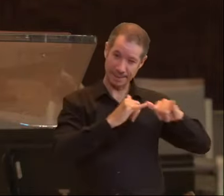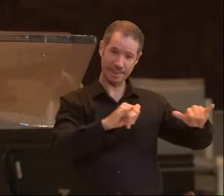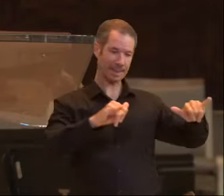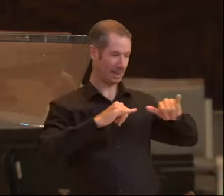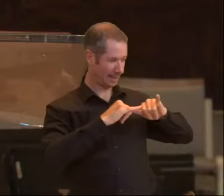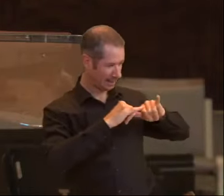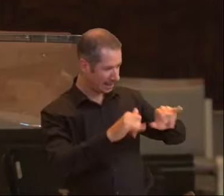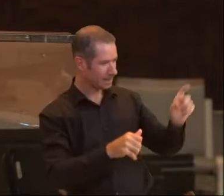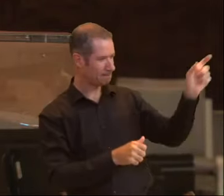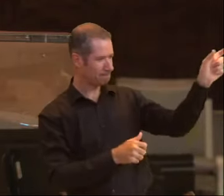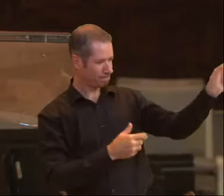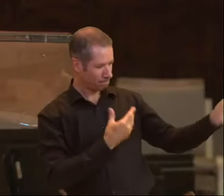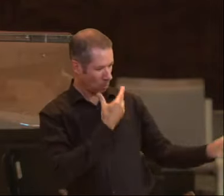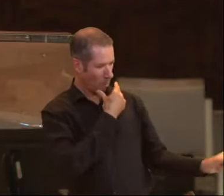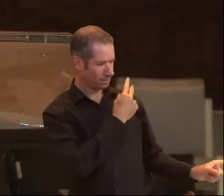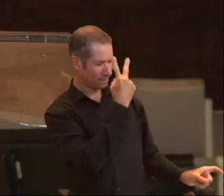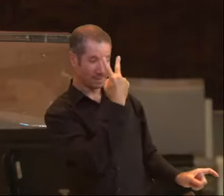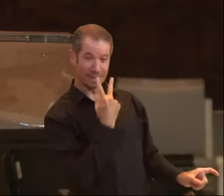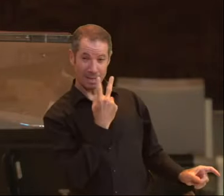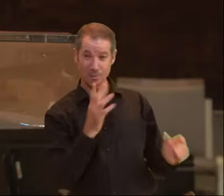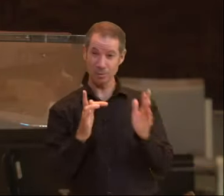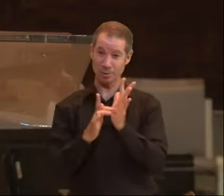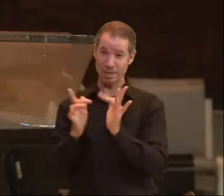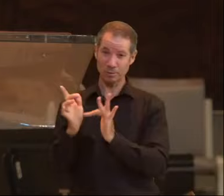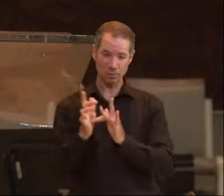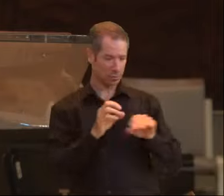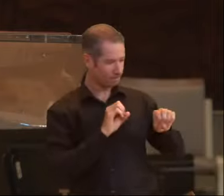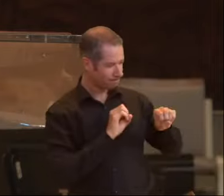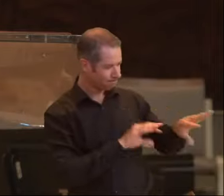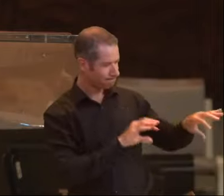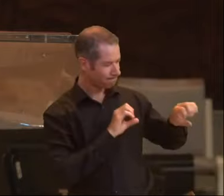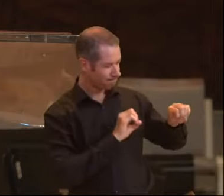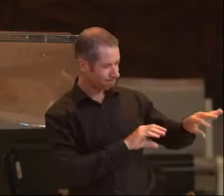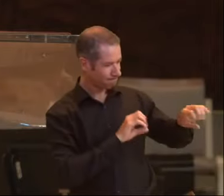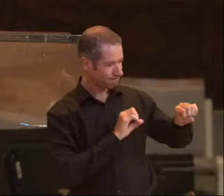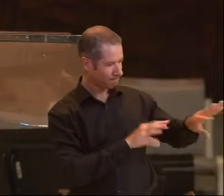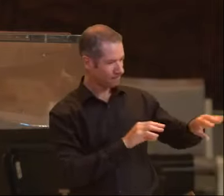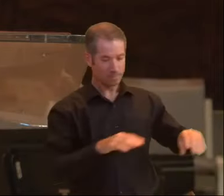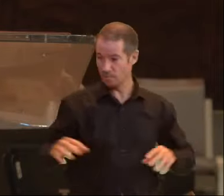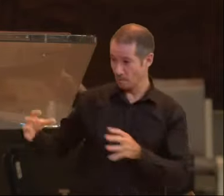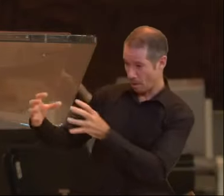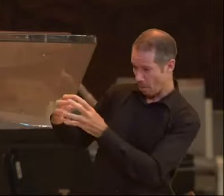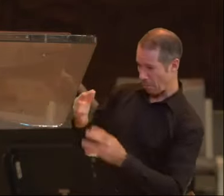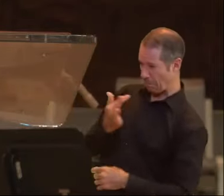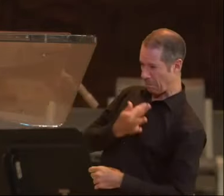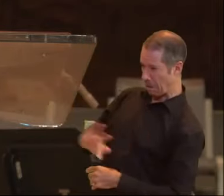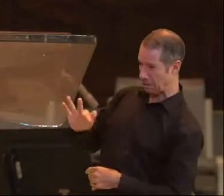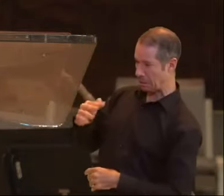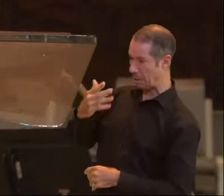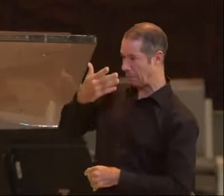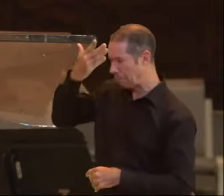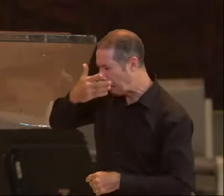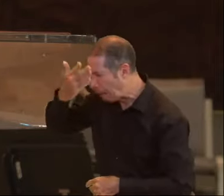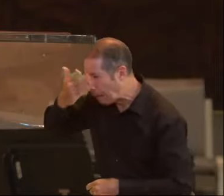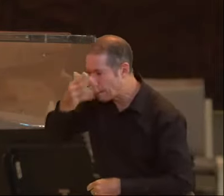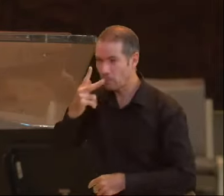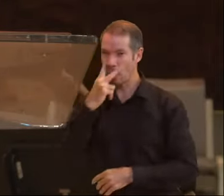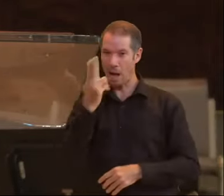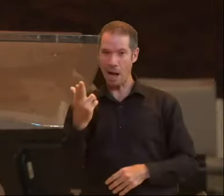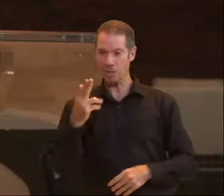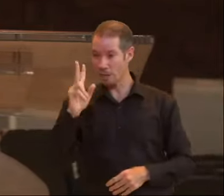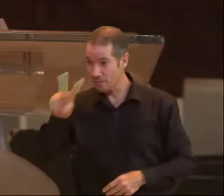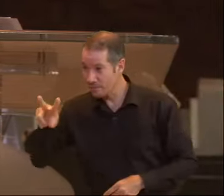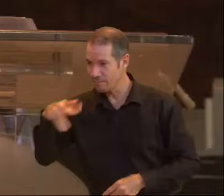aquele cego, Jesus continua falando ali que aqueles fariseus são cegos, porque acham que veem e são